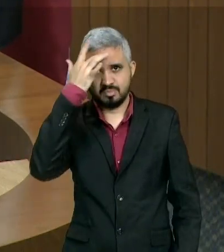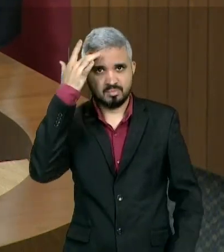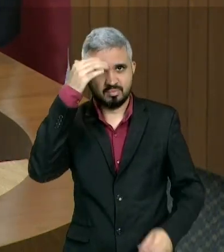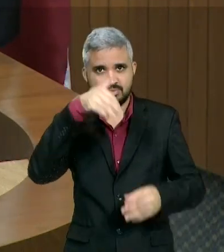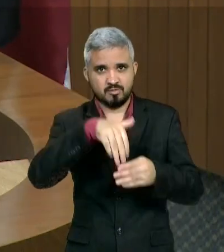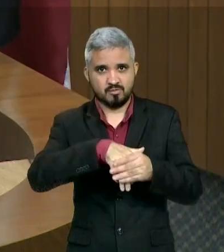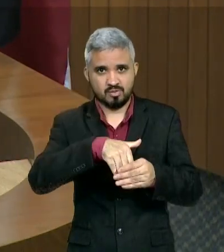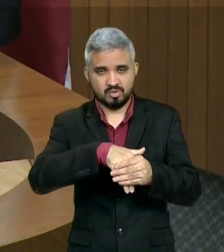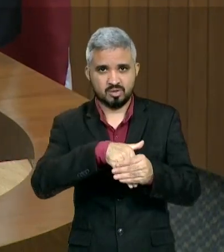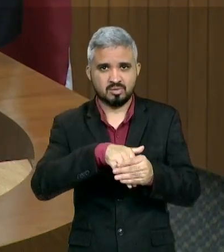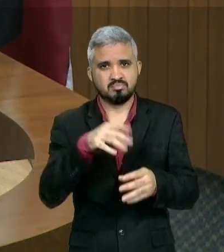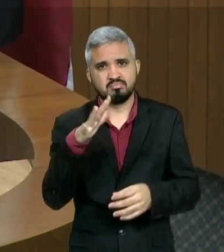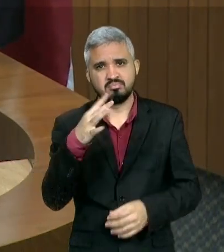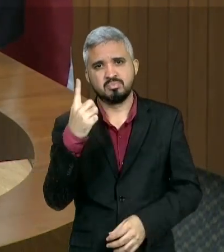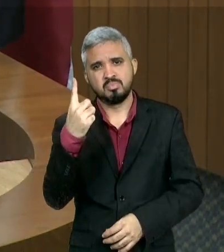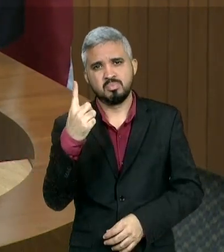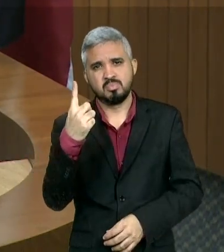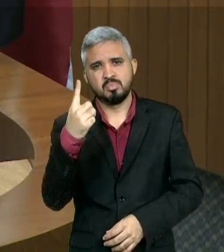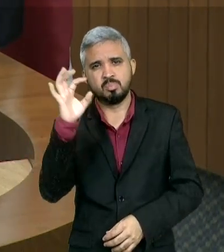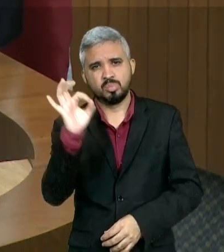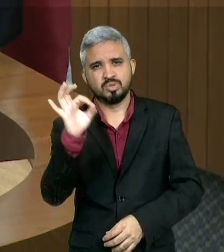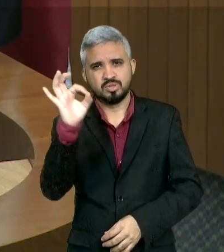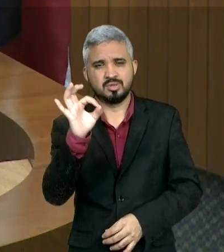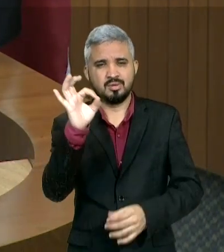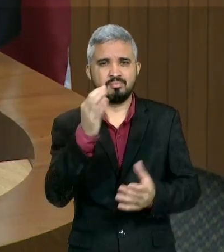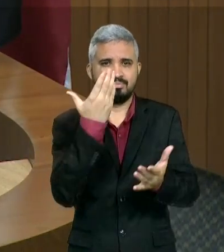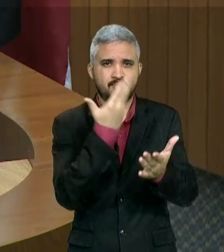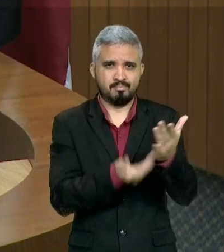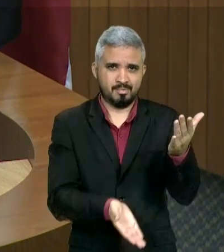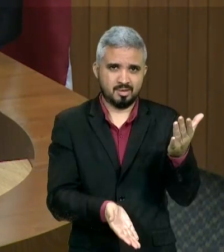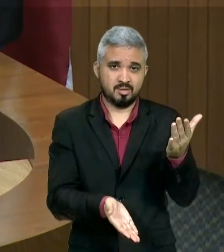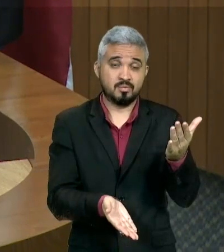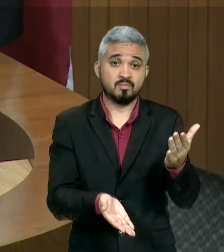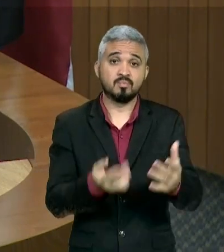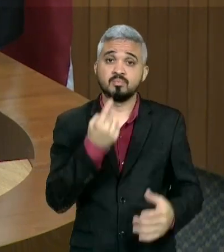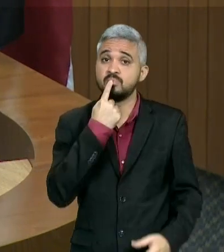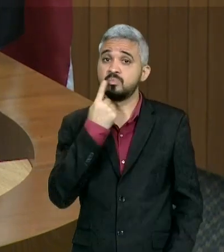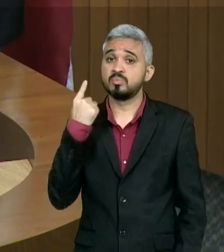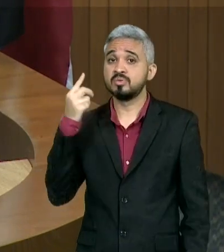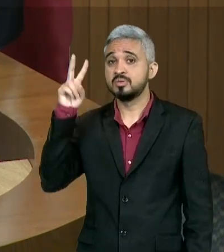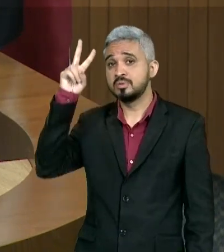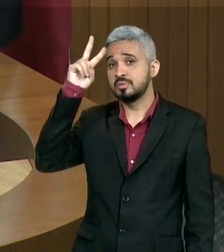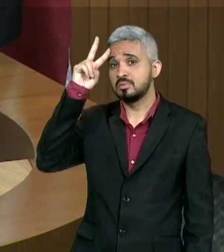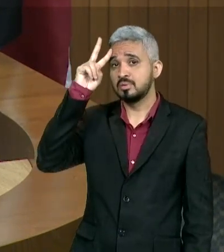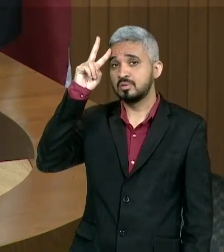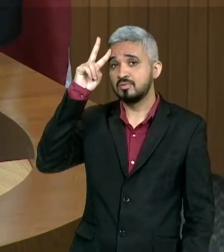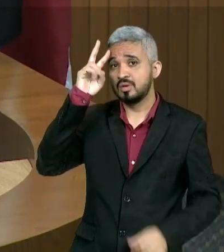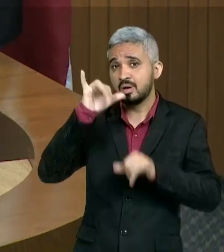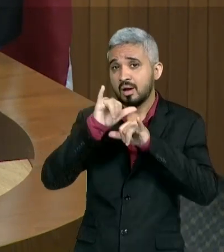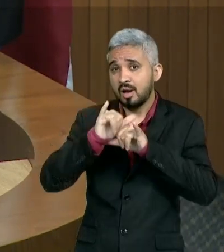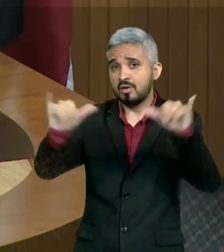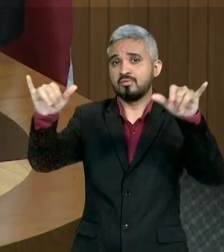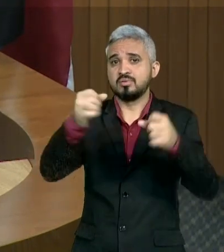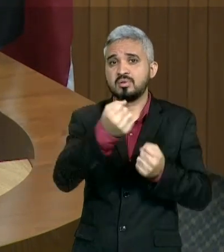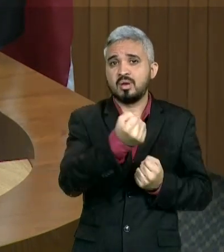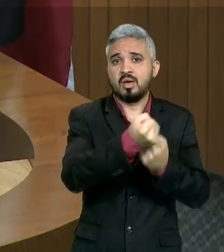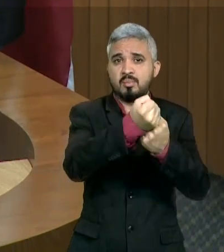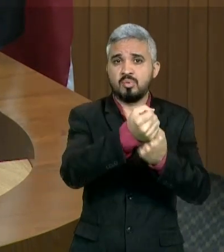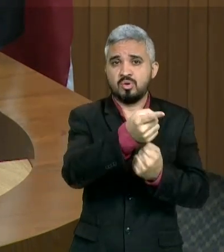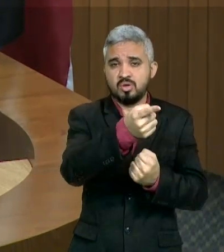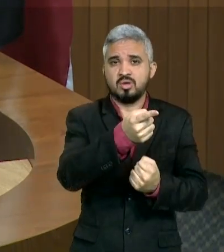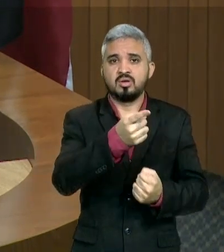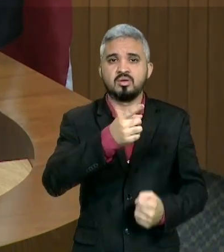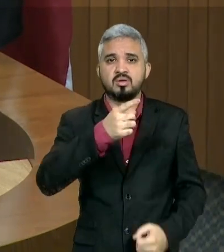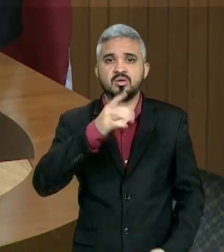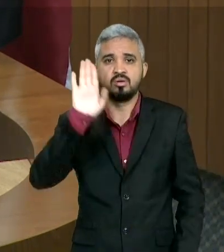uma margem histórica. E na segunda-feira ele anunciou o apoio ao nosso candidato a prefeito, deputado Rafael,